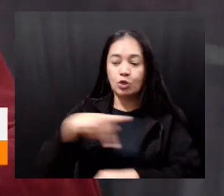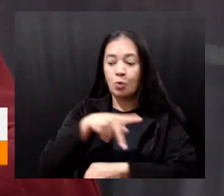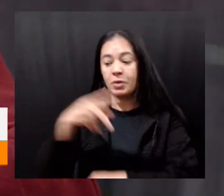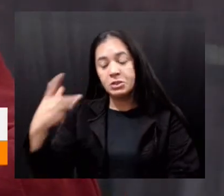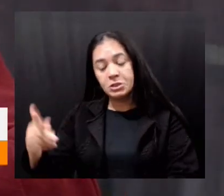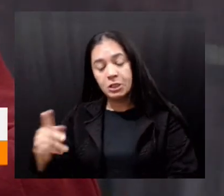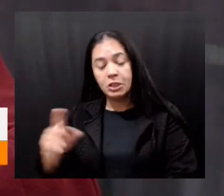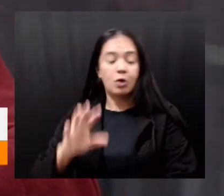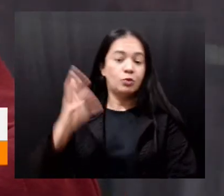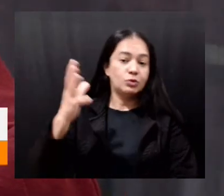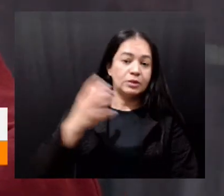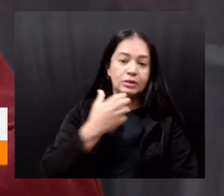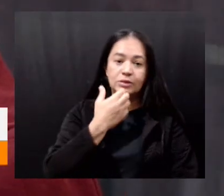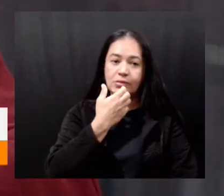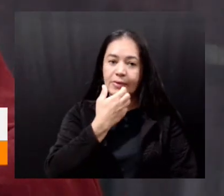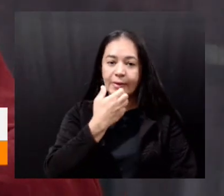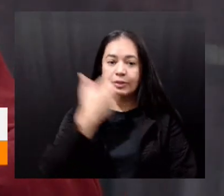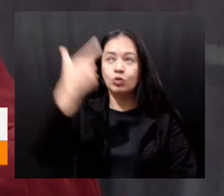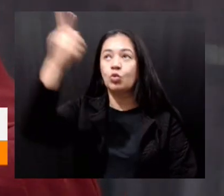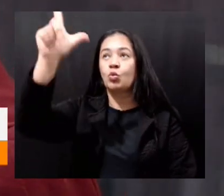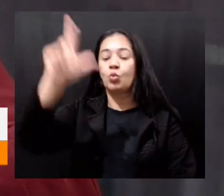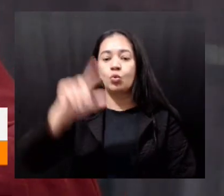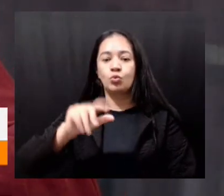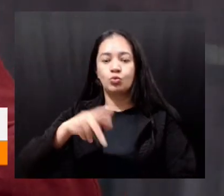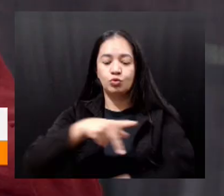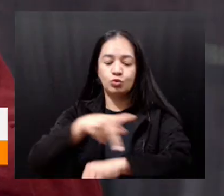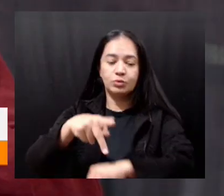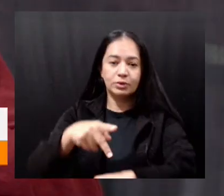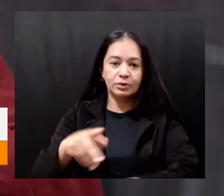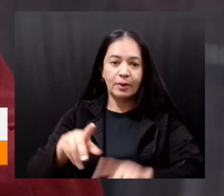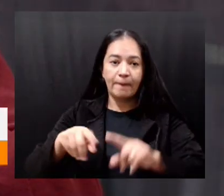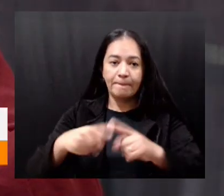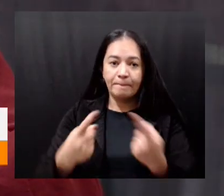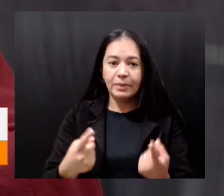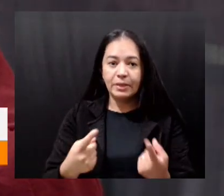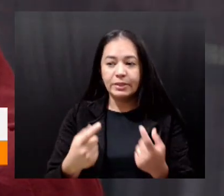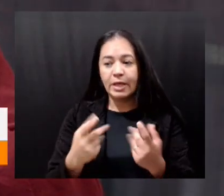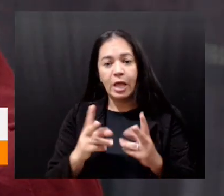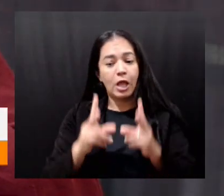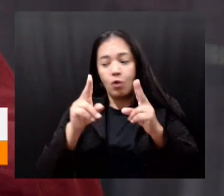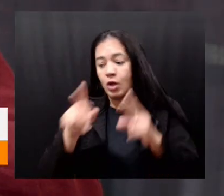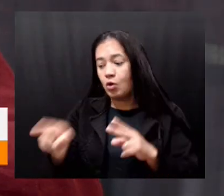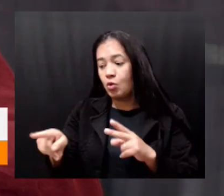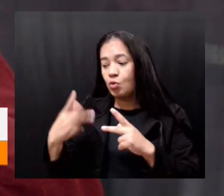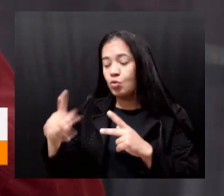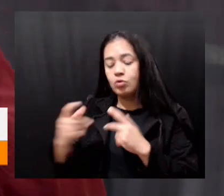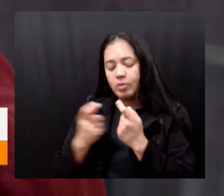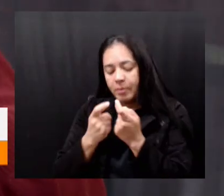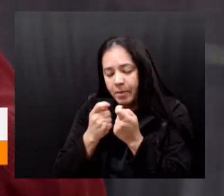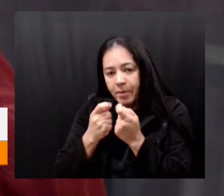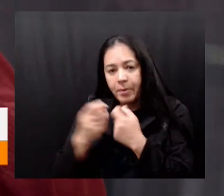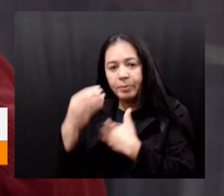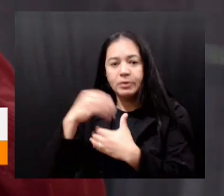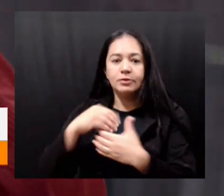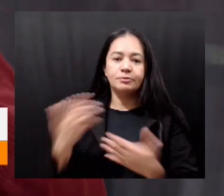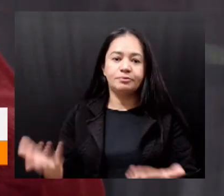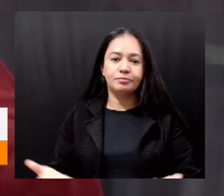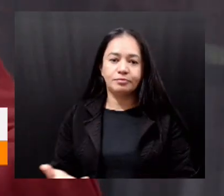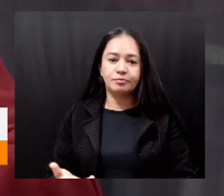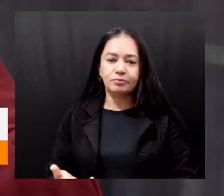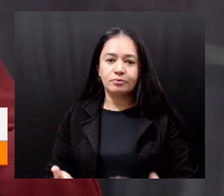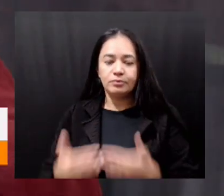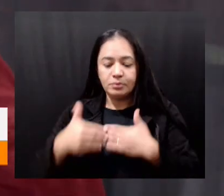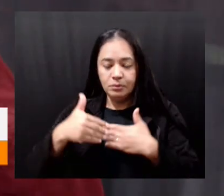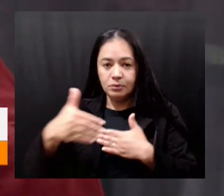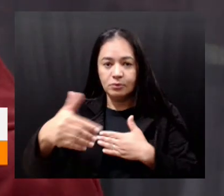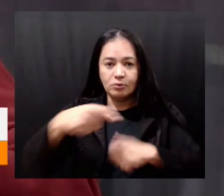do outro lado do mundo, mas é igual o jogo que ele joga, né? Então, assim, e a partir do momento que você está ali o tempo